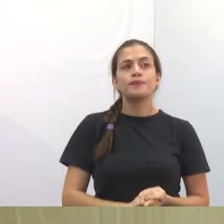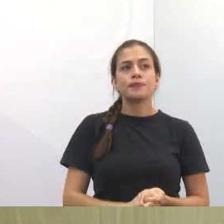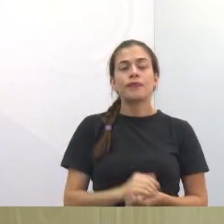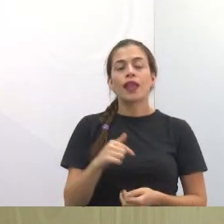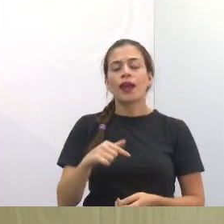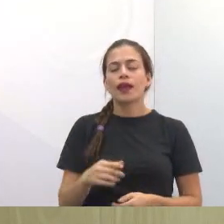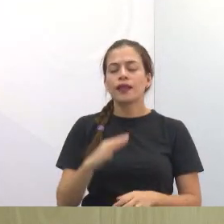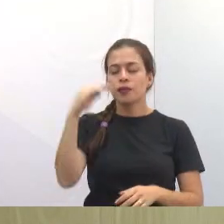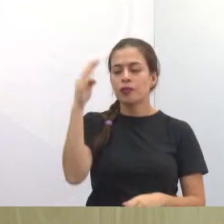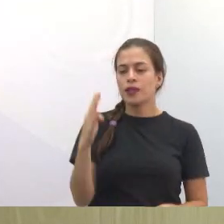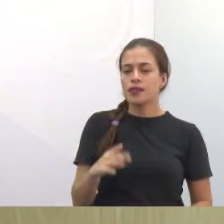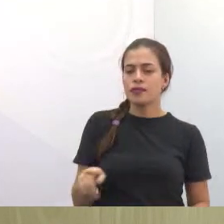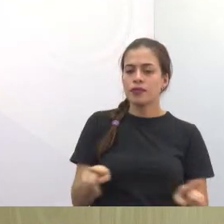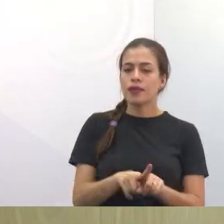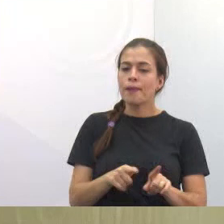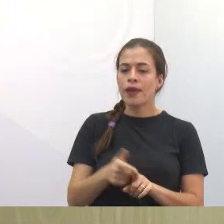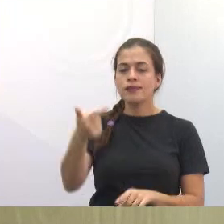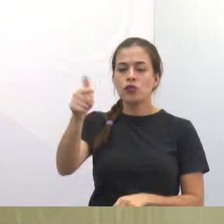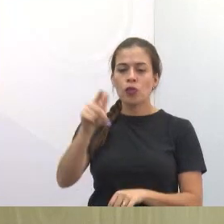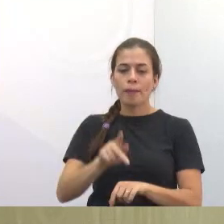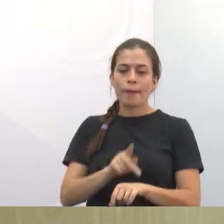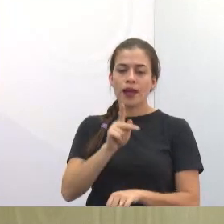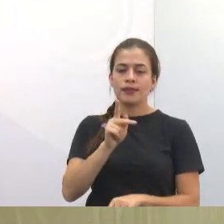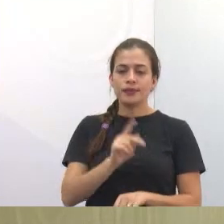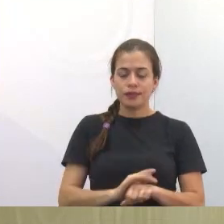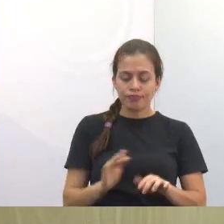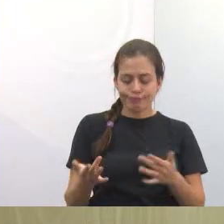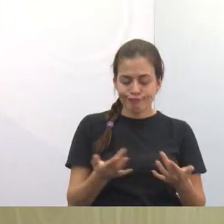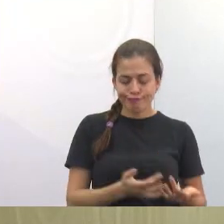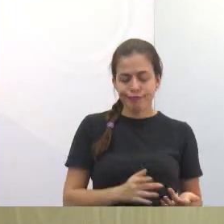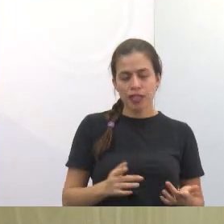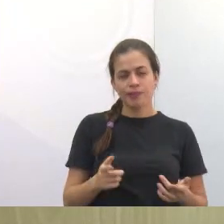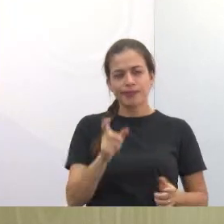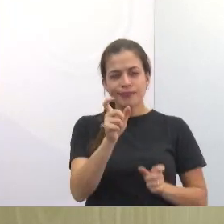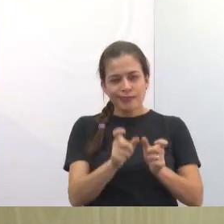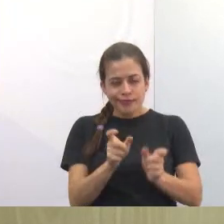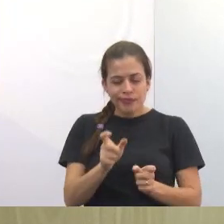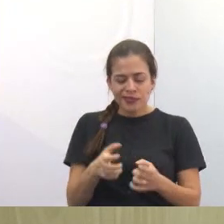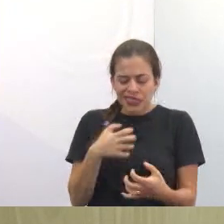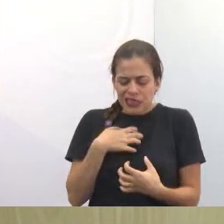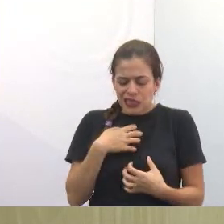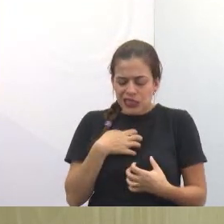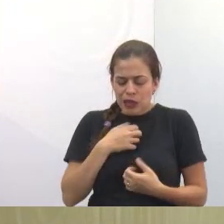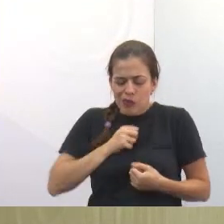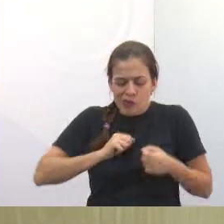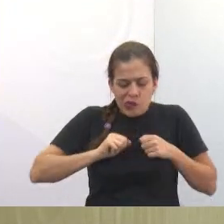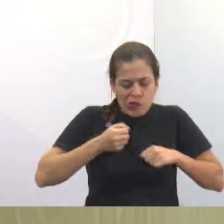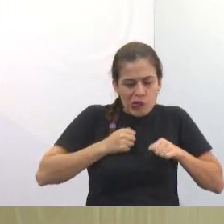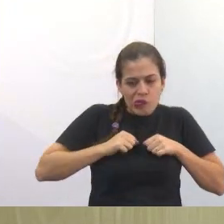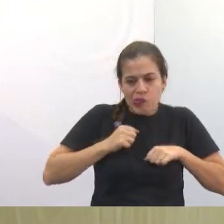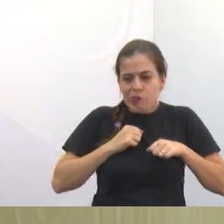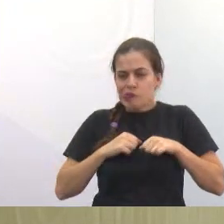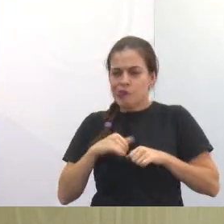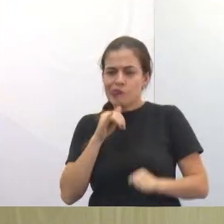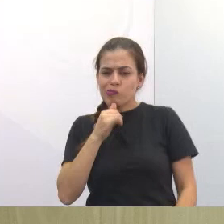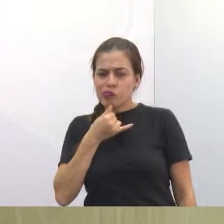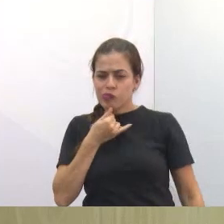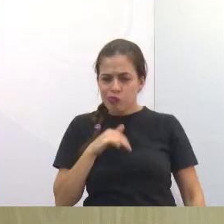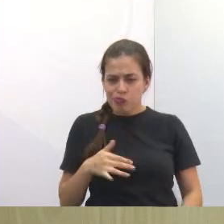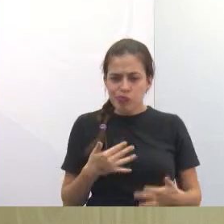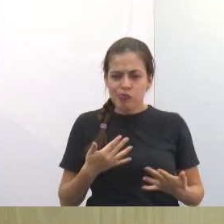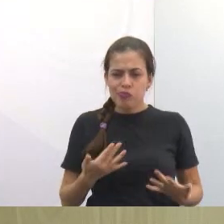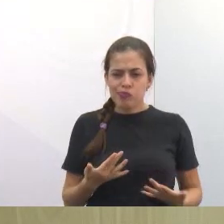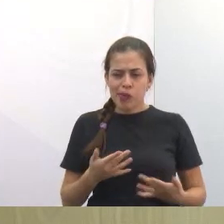exterior. A igreja presta assistência aos aflitos, abatidos, sendo considerada por muitos como uma mãe